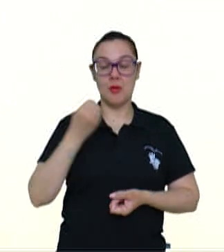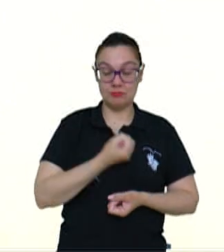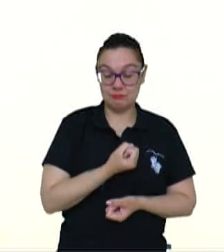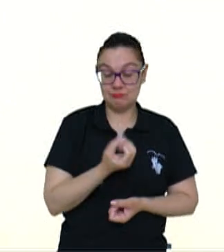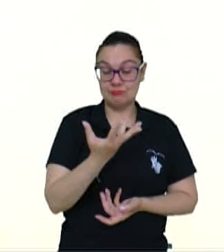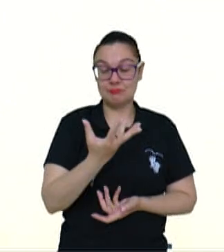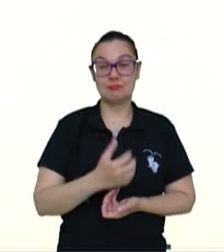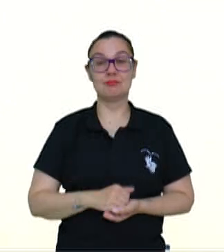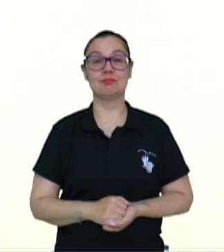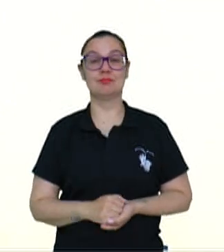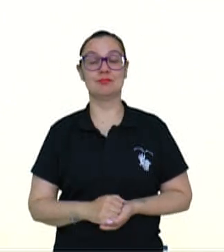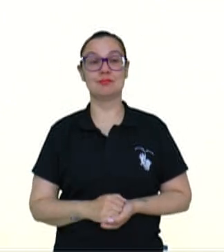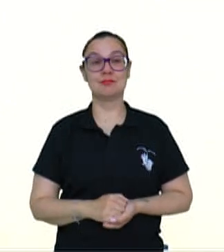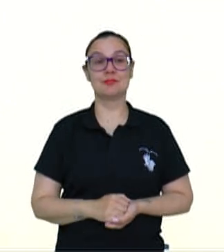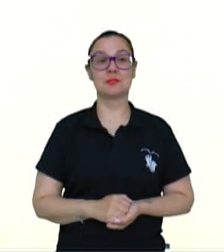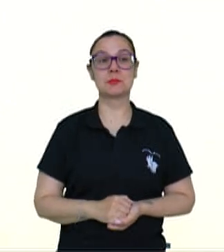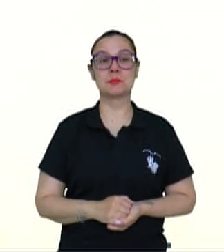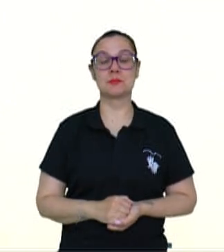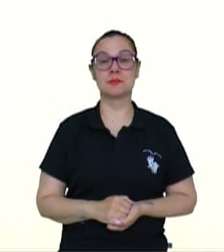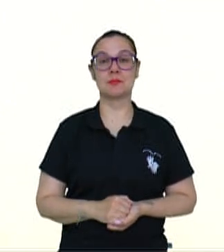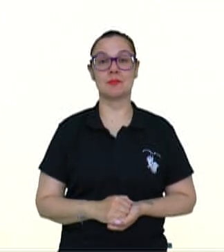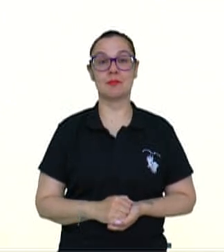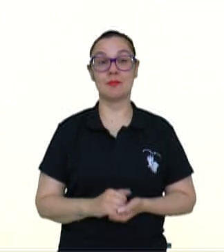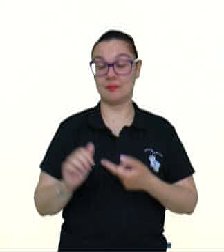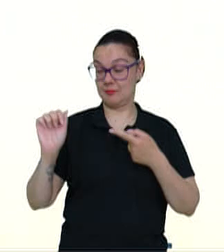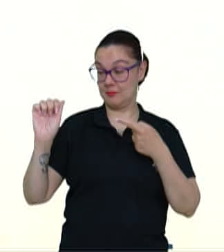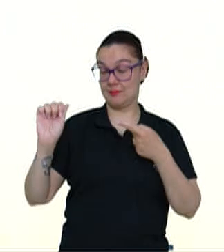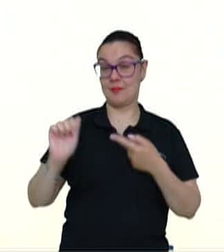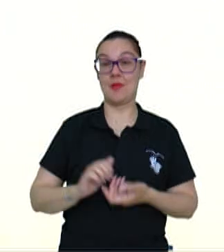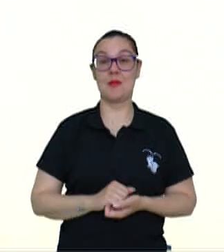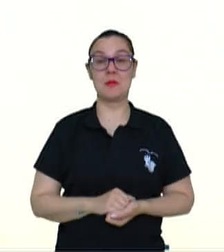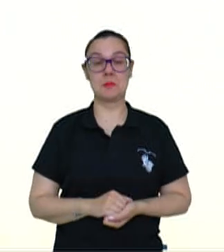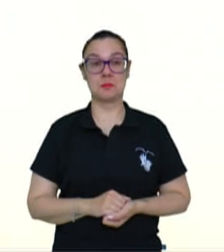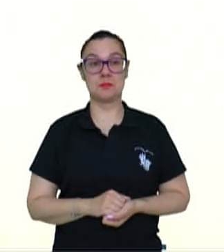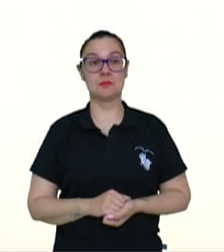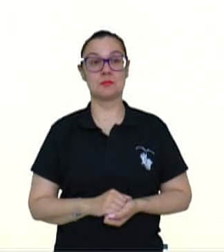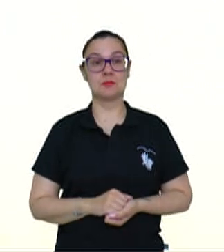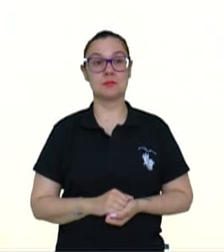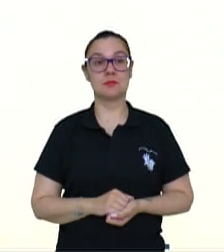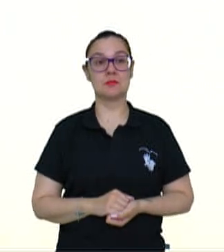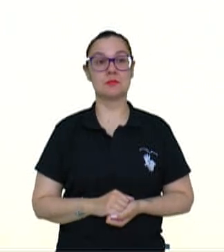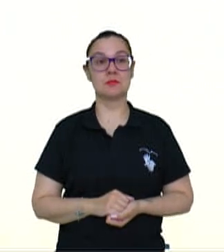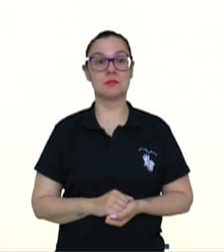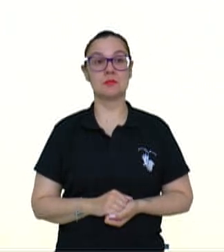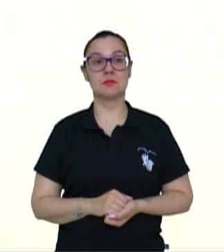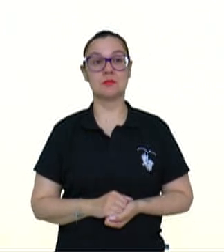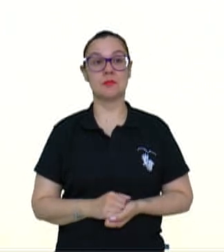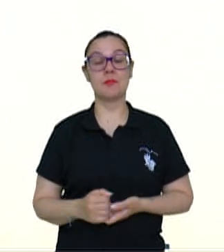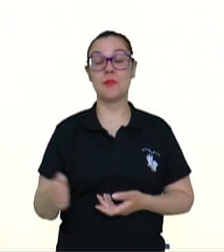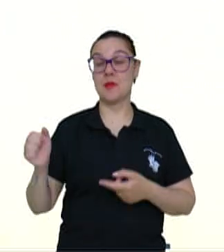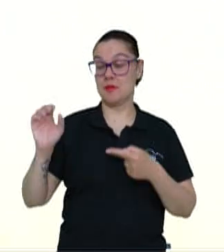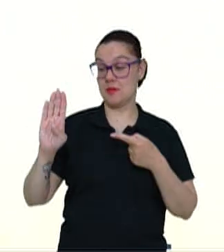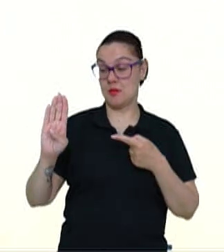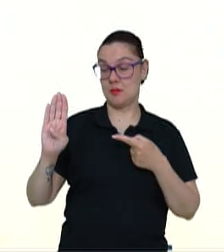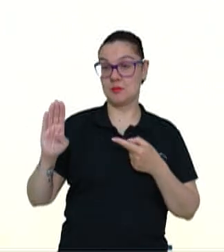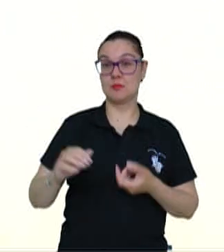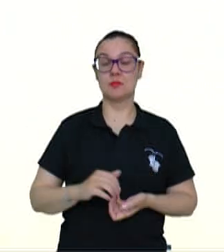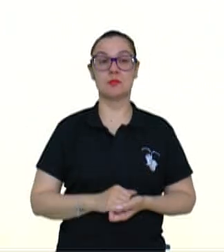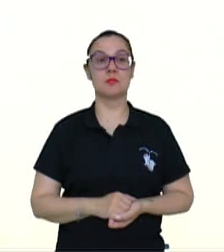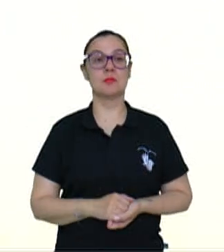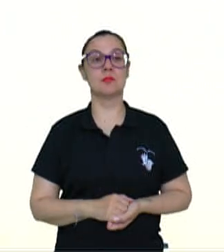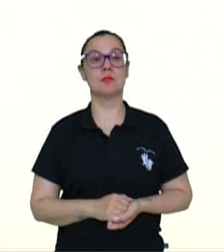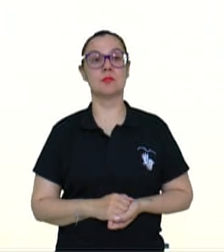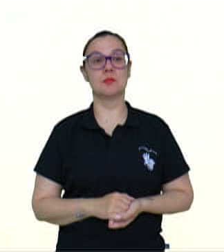enumeração? Em um texto é letra A, primeiro, segundo, terceiro e quarto? Ou letra B, primeiro,